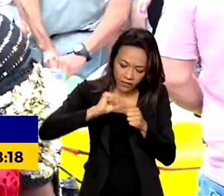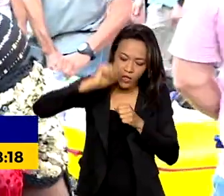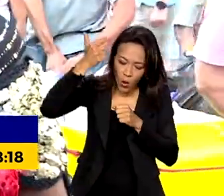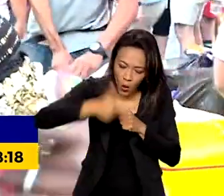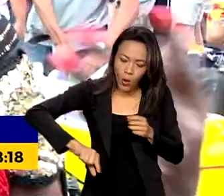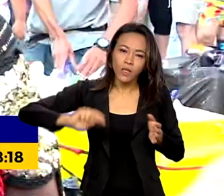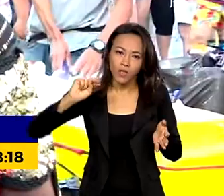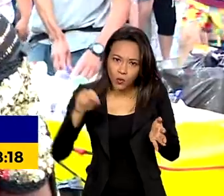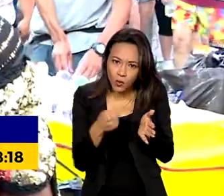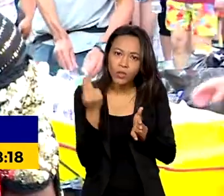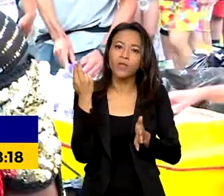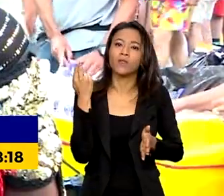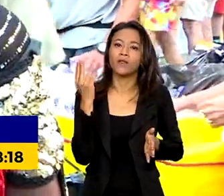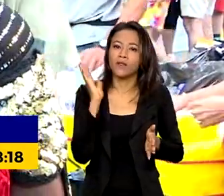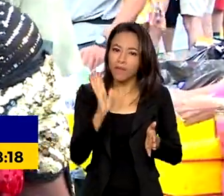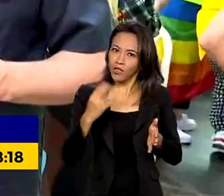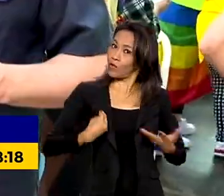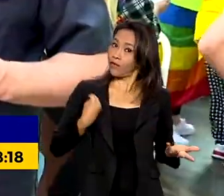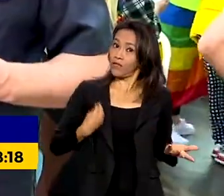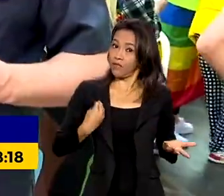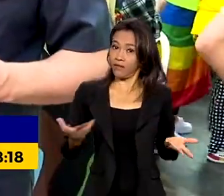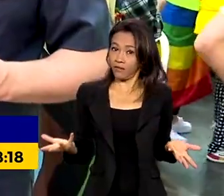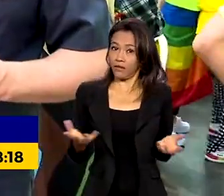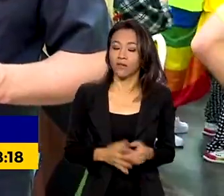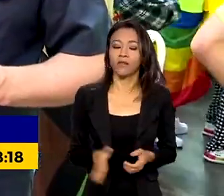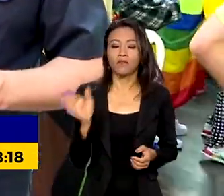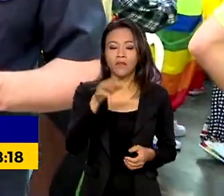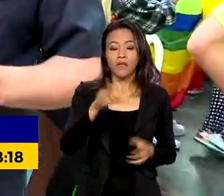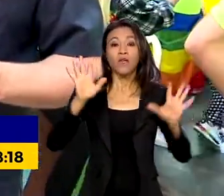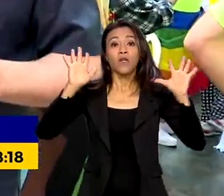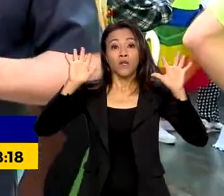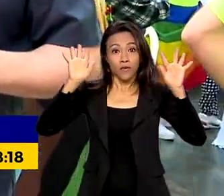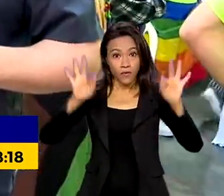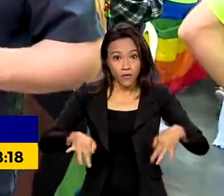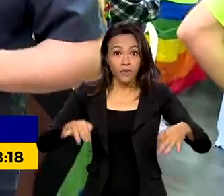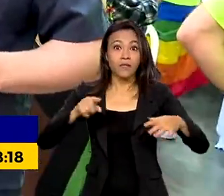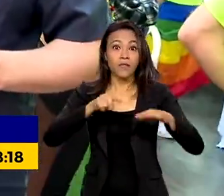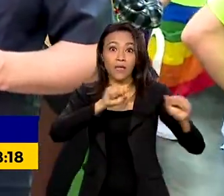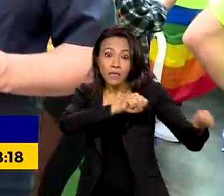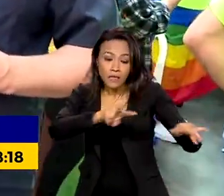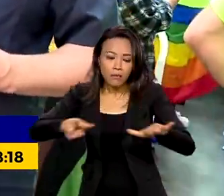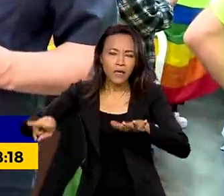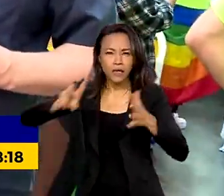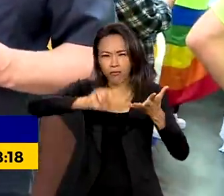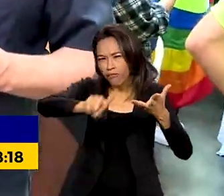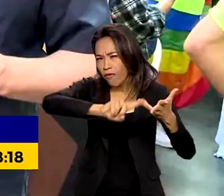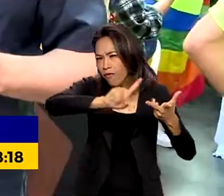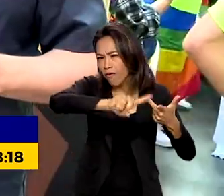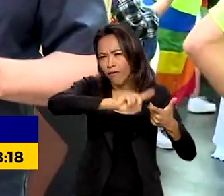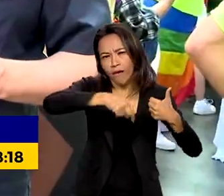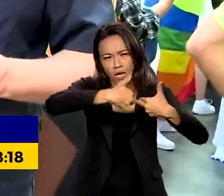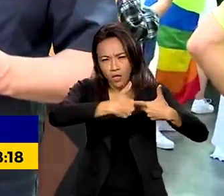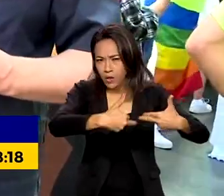outra, mas estou viva. O evento encerrou uma semana de muitas atividades do público